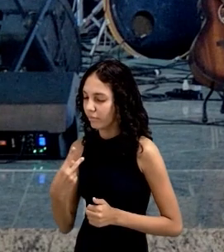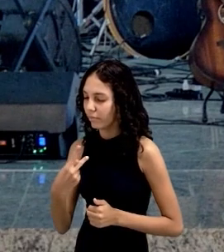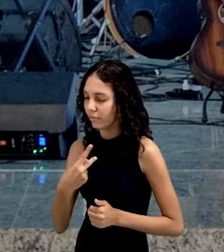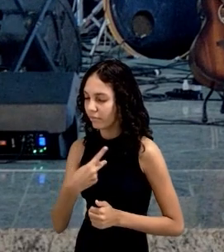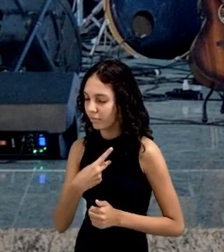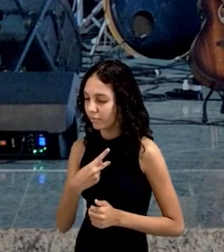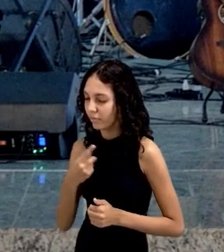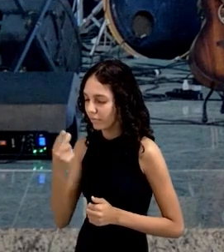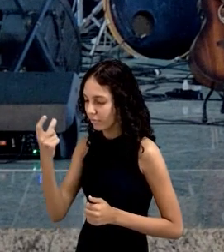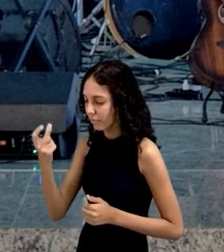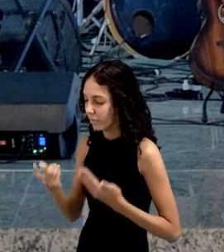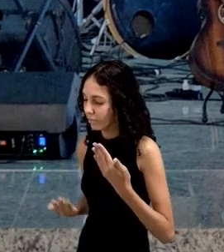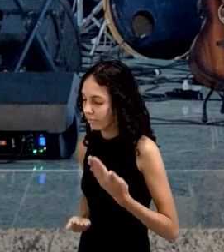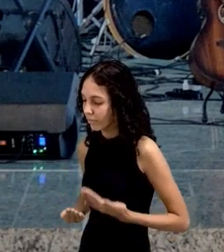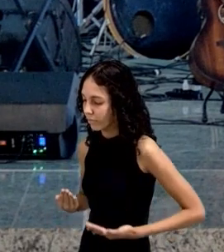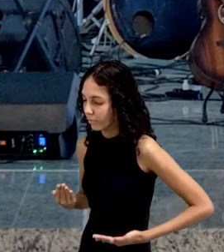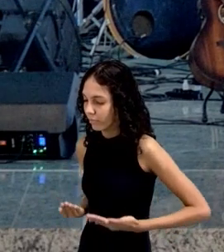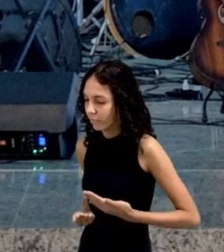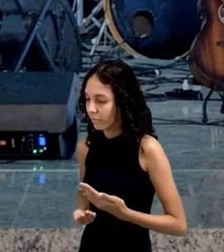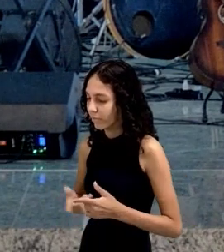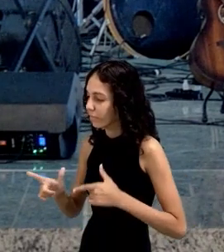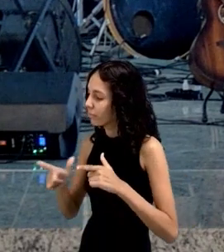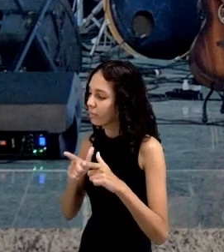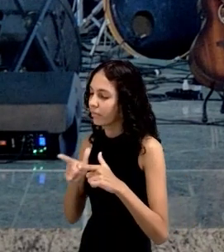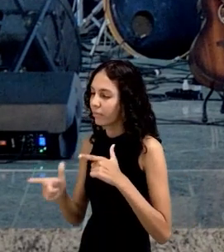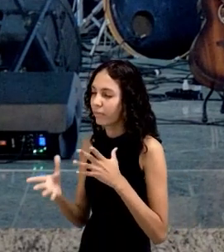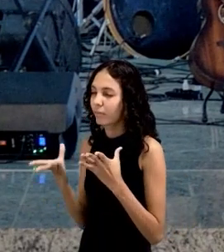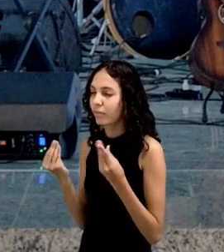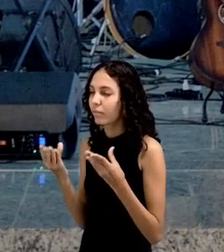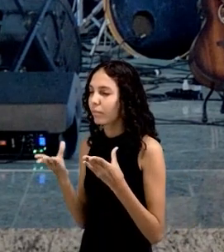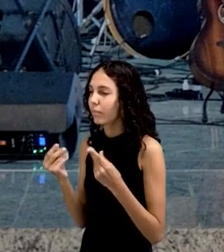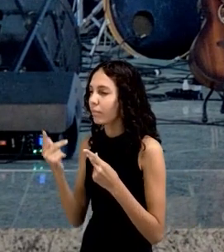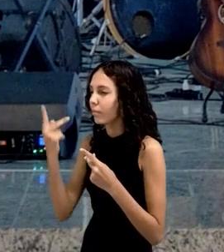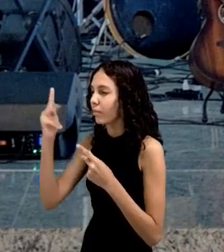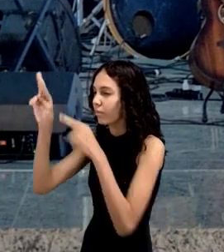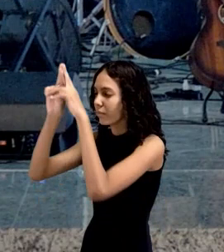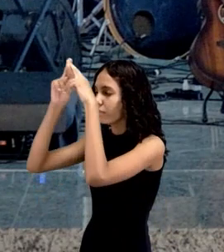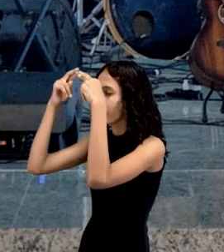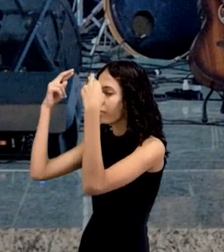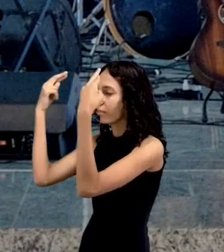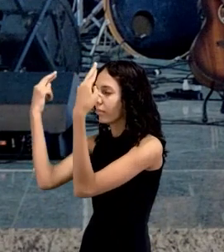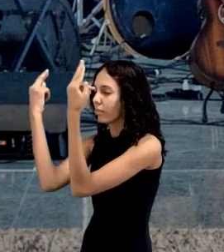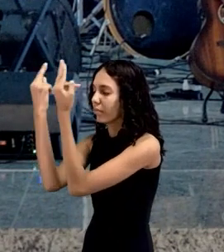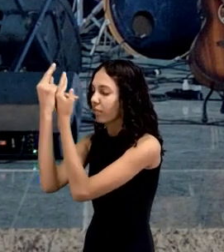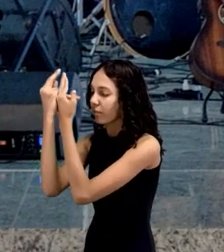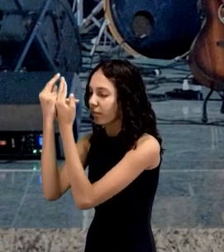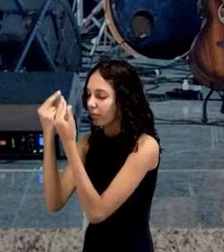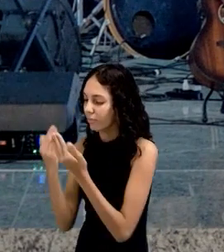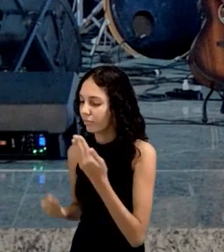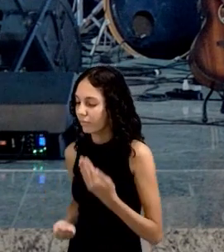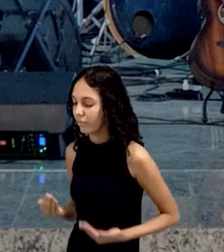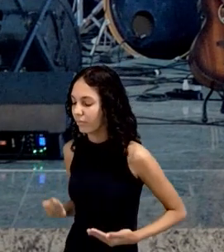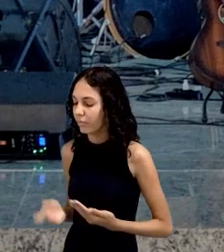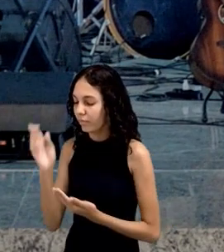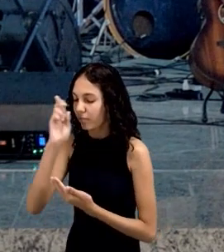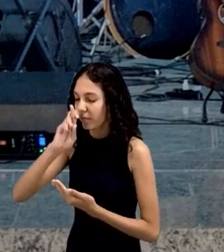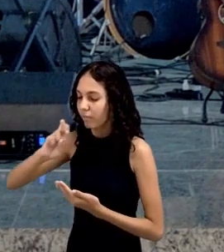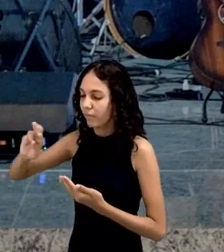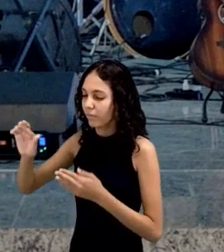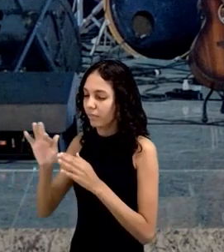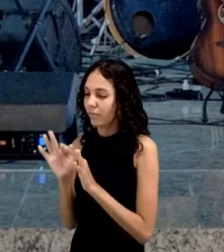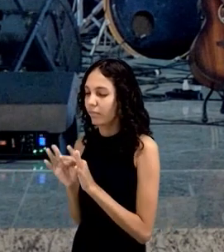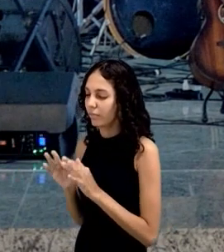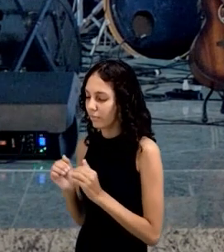reino, servindo tanto com a sua vida, Pai, e com a sua família, através da arca, do seu ministério, do ensino, Senhor Deus, onde quer que